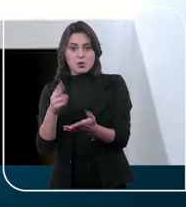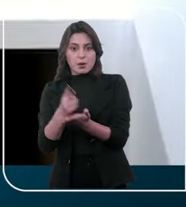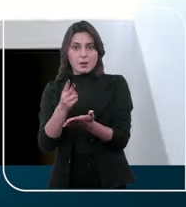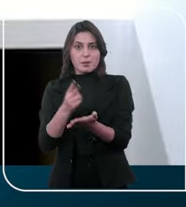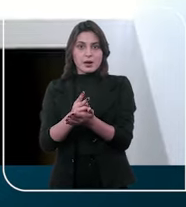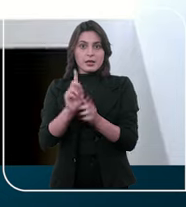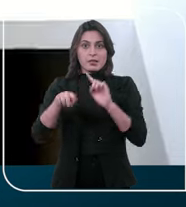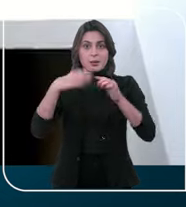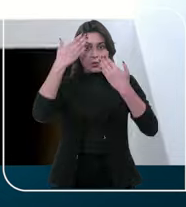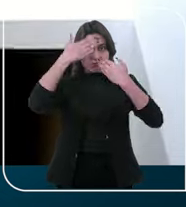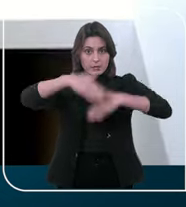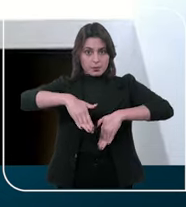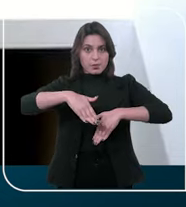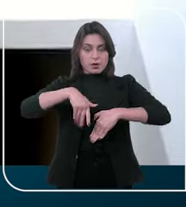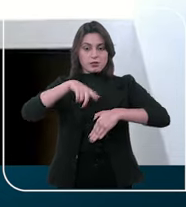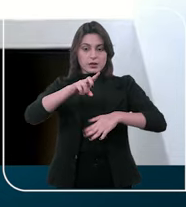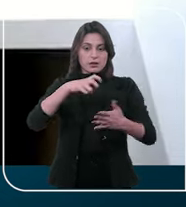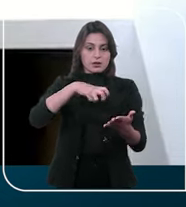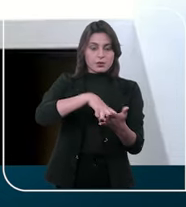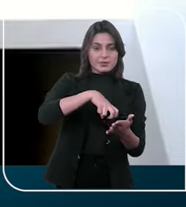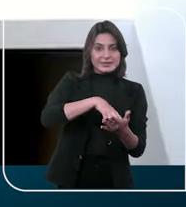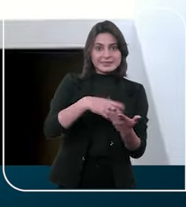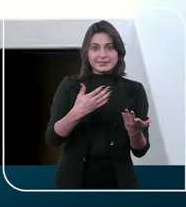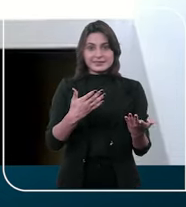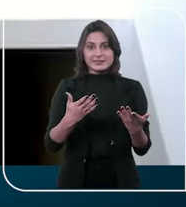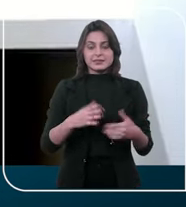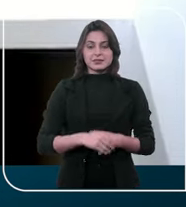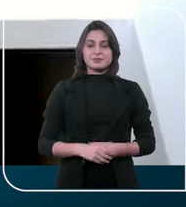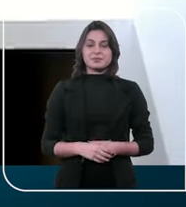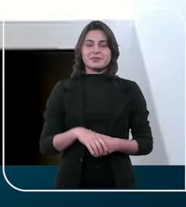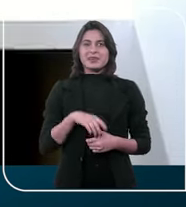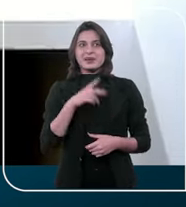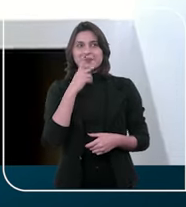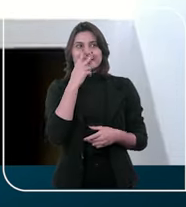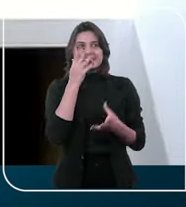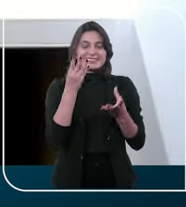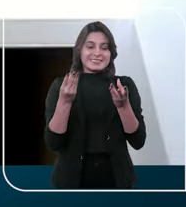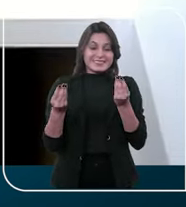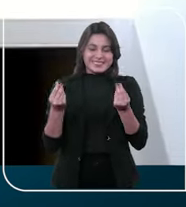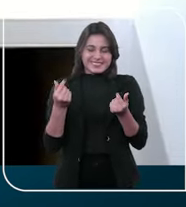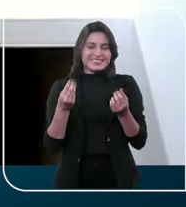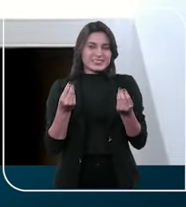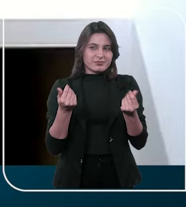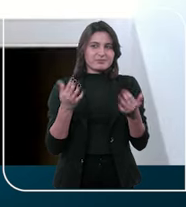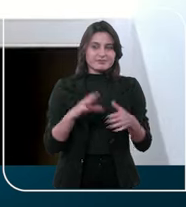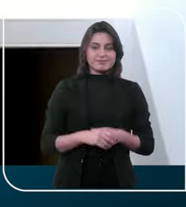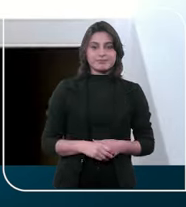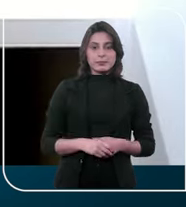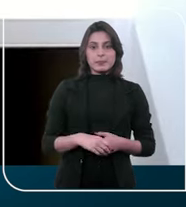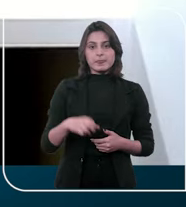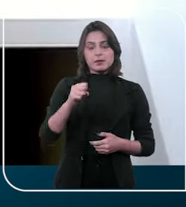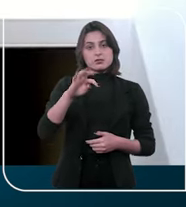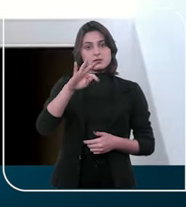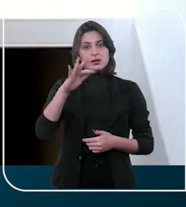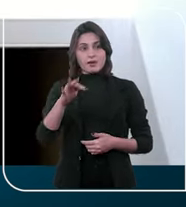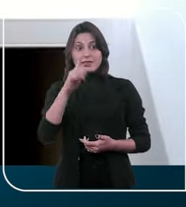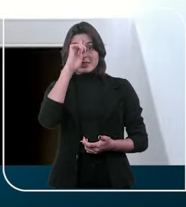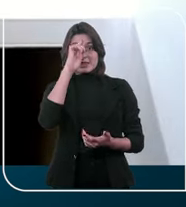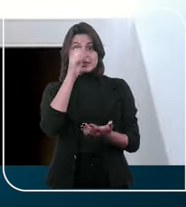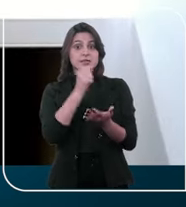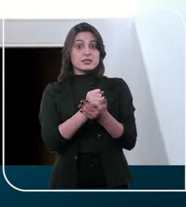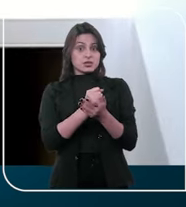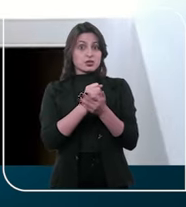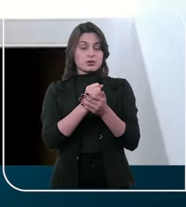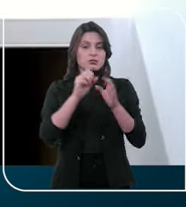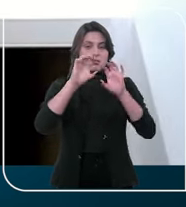Pois é, essa questão é bastante sensível, né? O Supremo está decidindo especificamente sobre o Tribunal do Júri, mas nós já temos uma